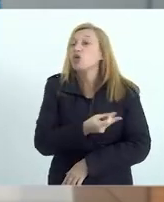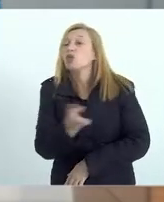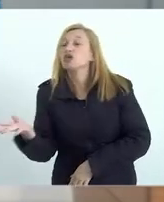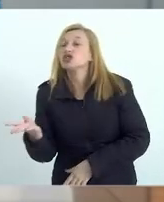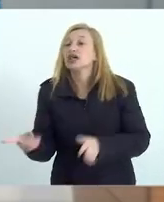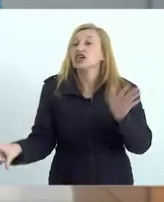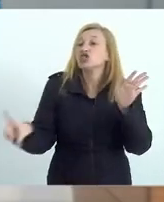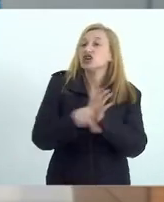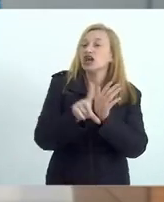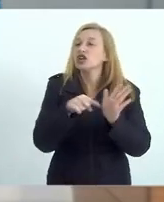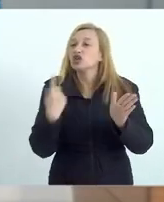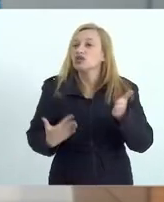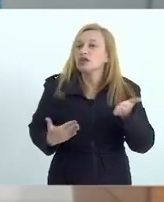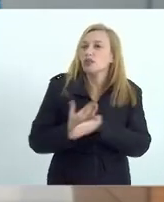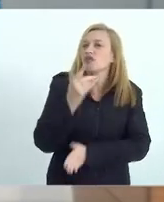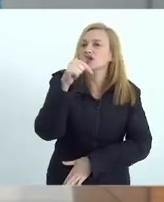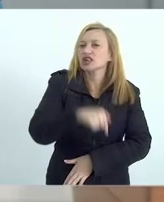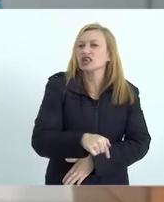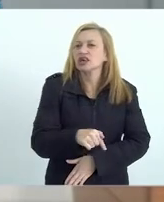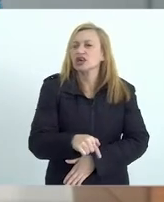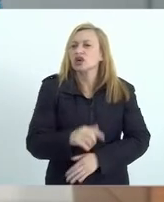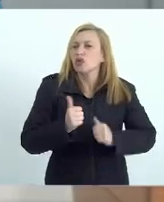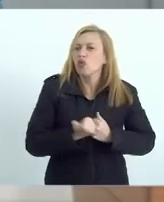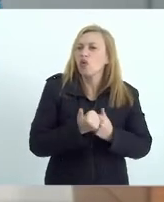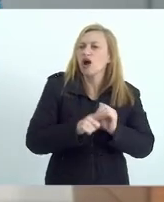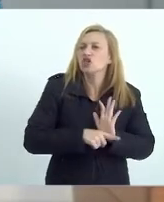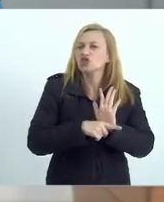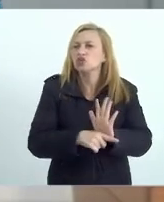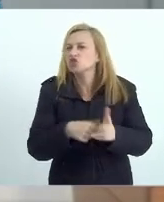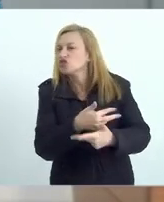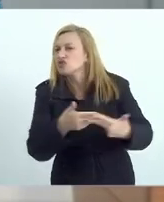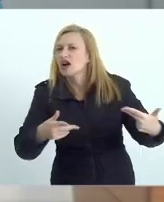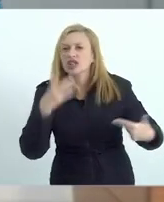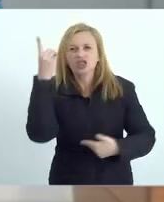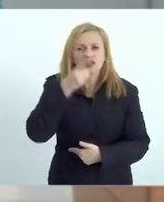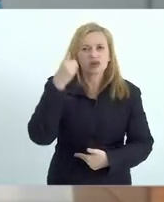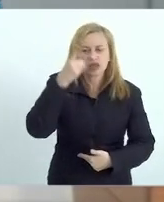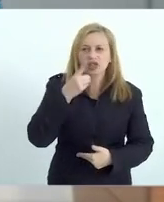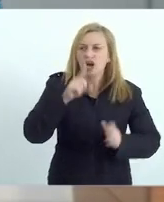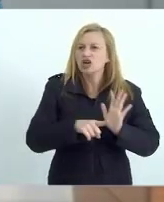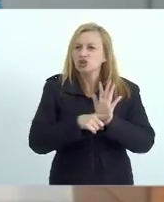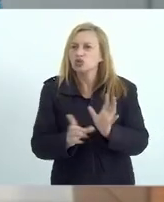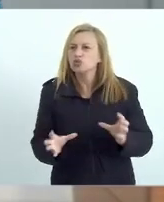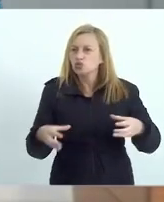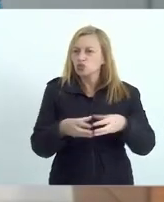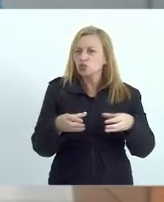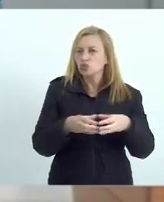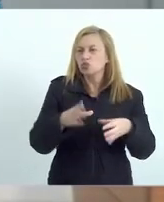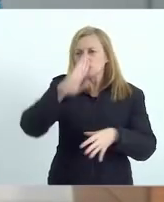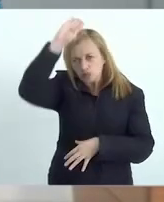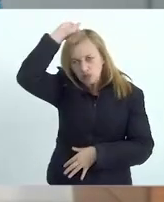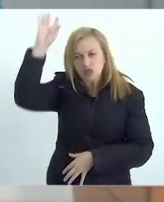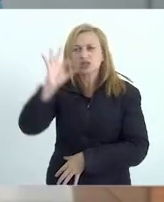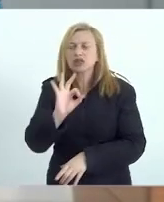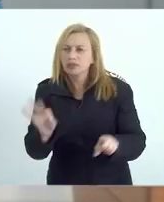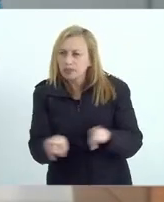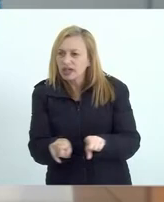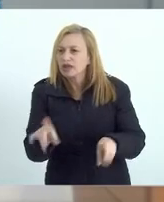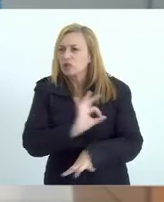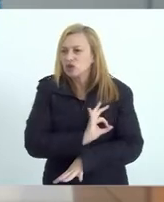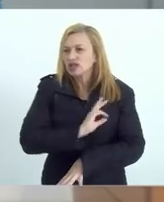quantidade de inglês que nós aprovamos aqui com ajuda de número de deputados e prol da Corporação inclusive em prol da polícia